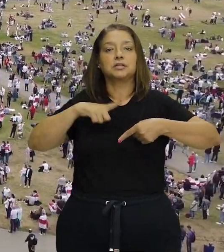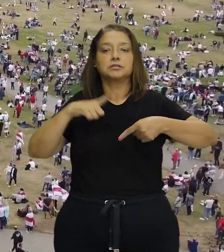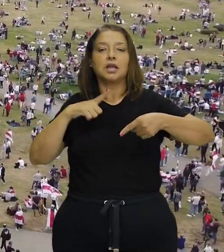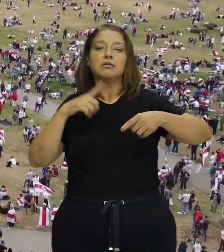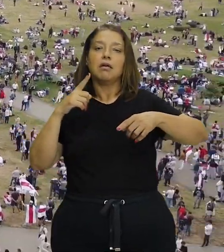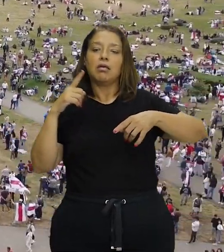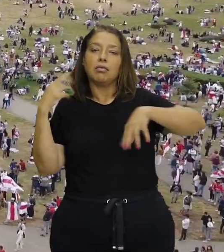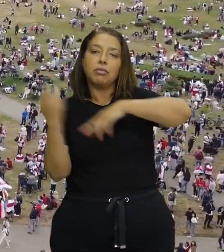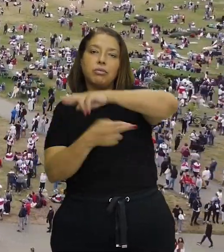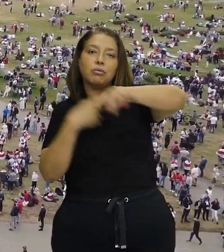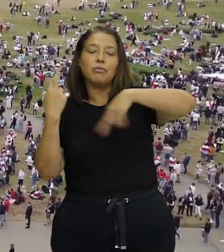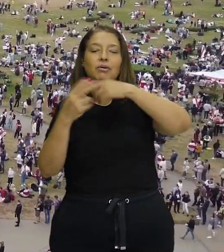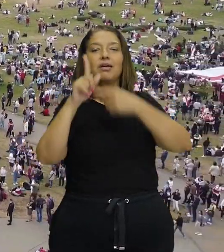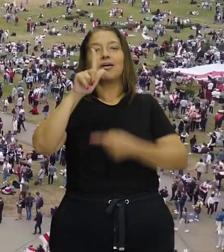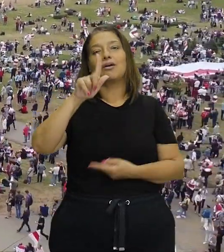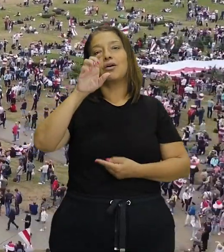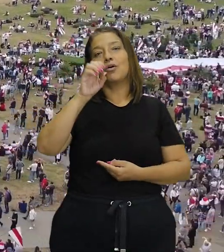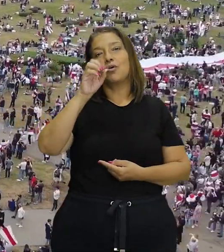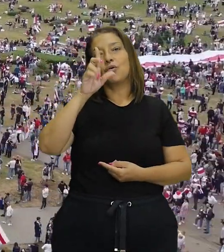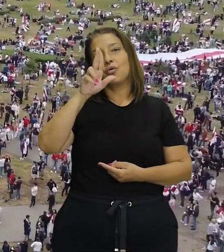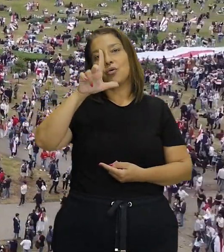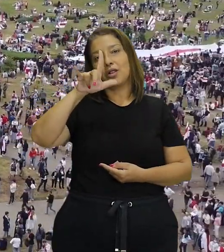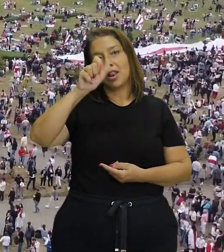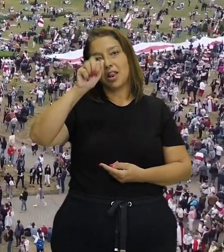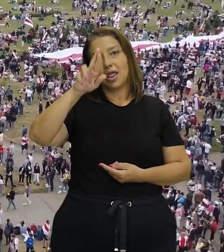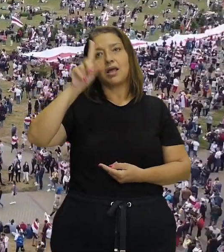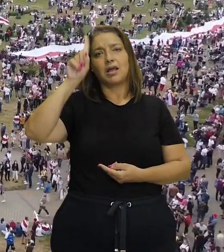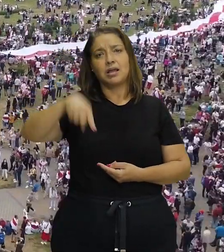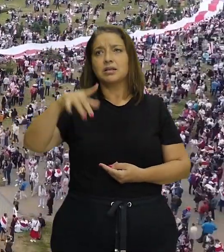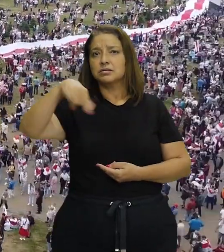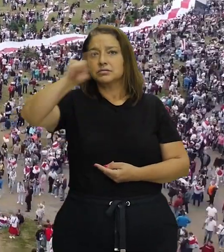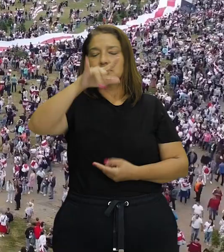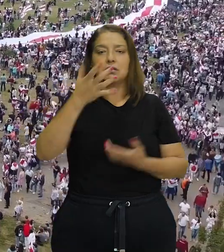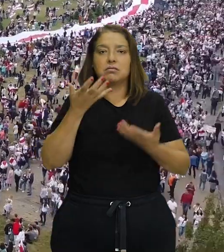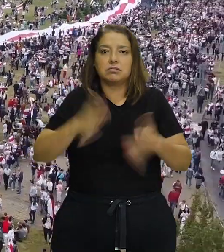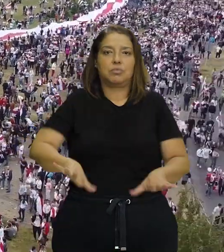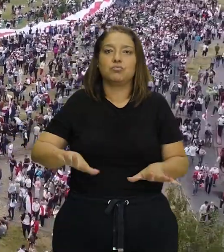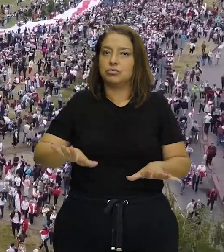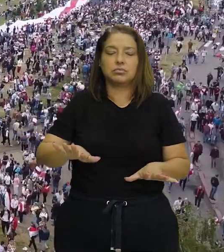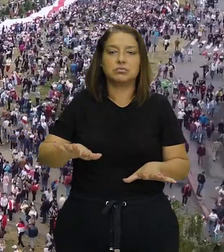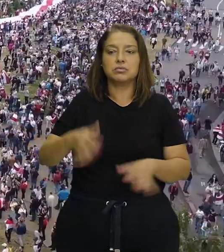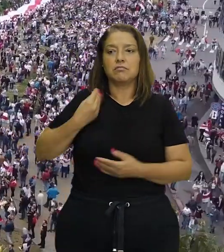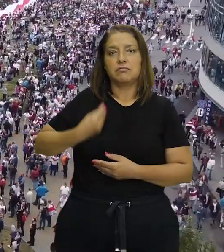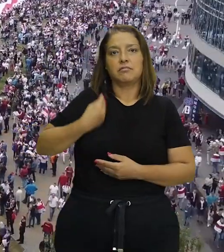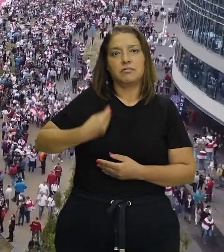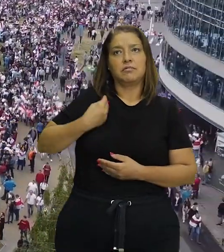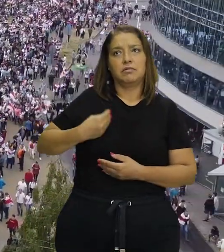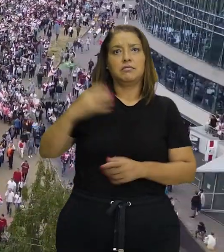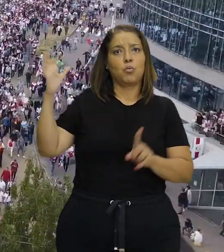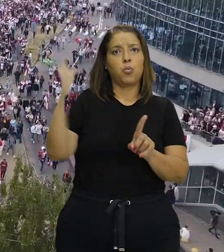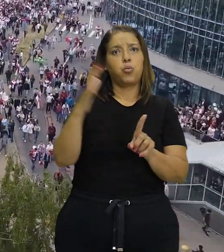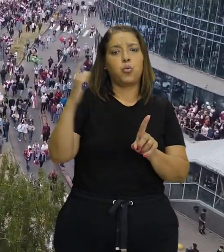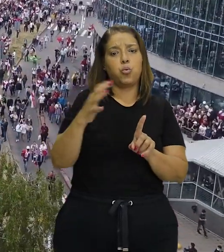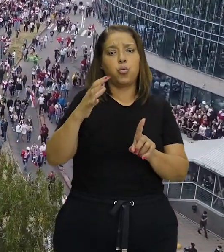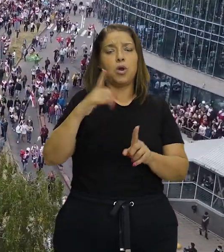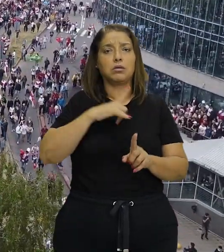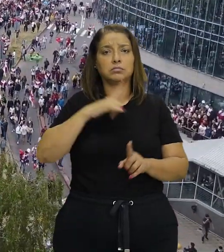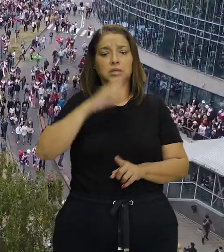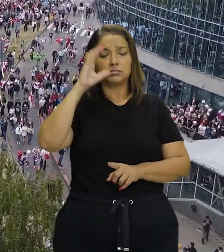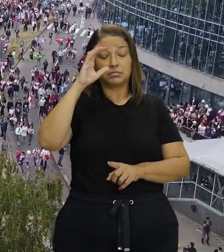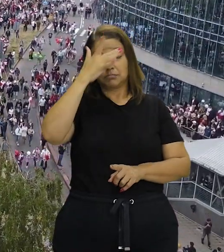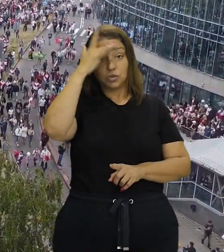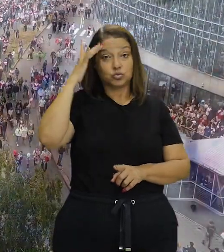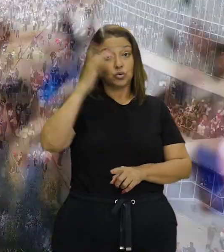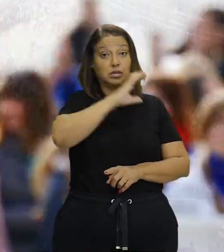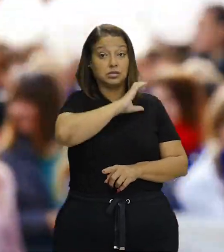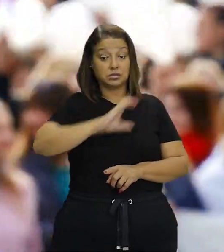de Goulart, que eram vistas como uma ameaça ao modo de vida cristão e à